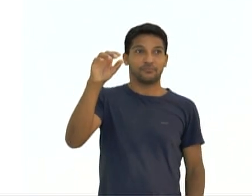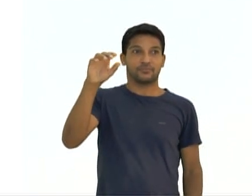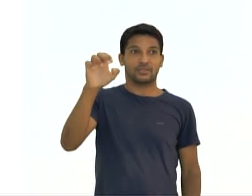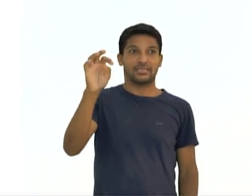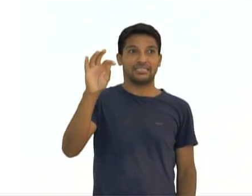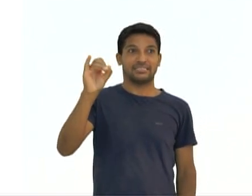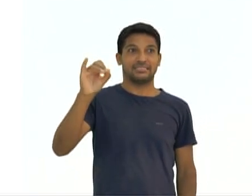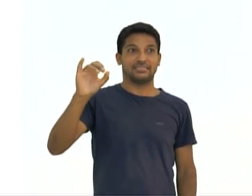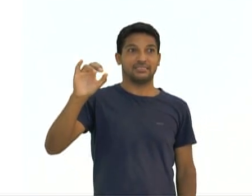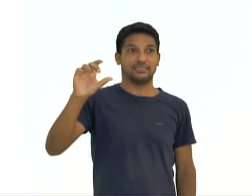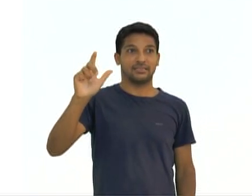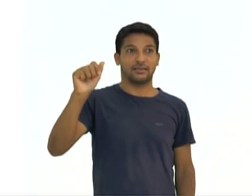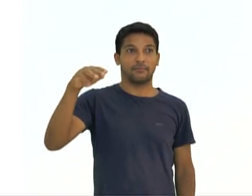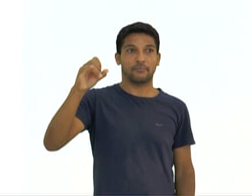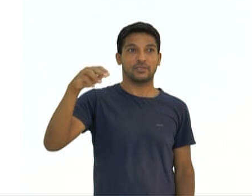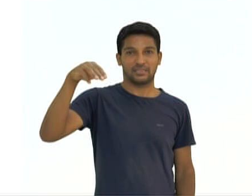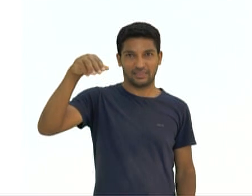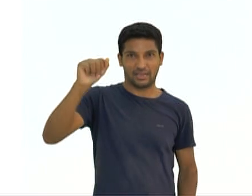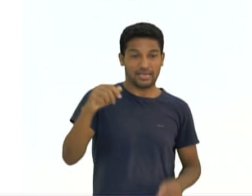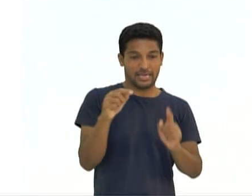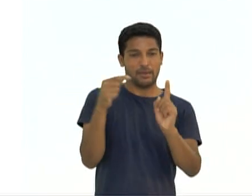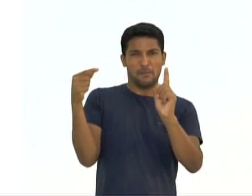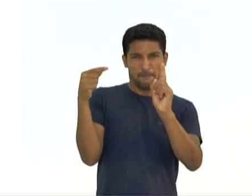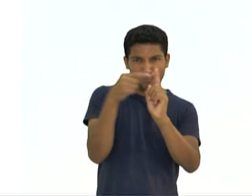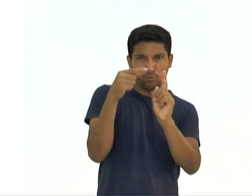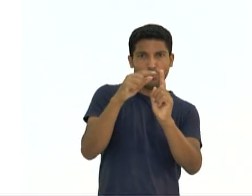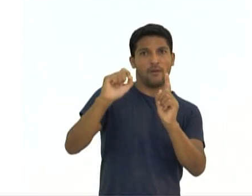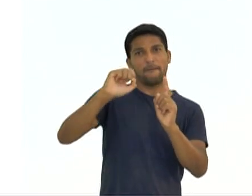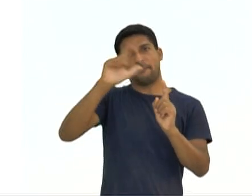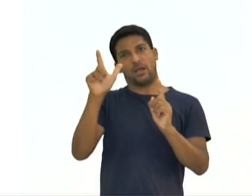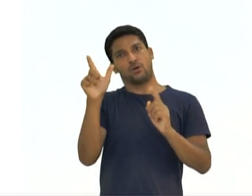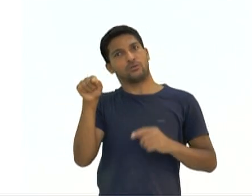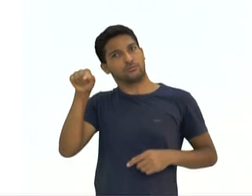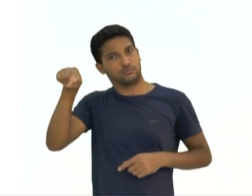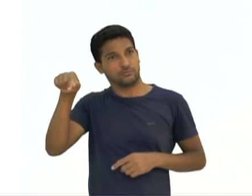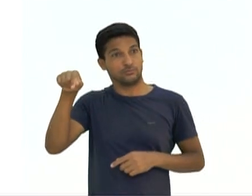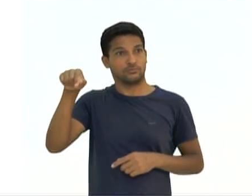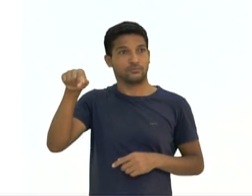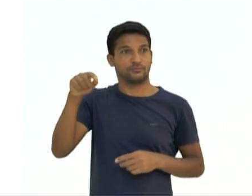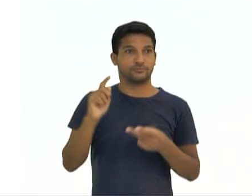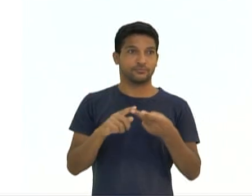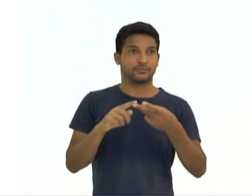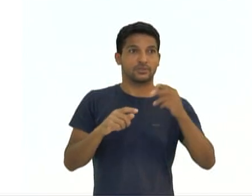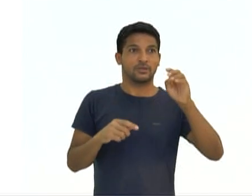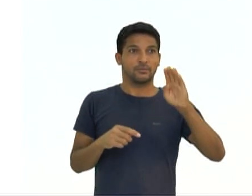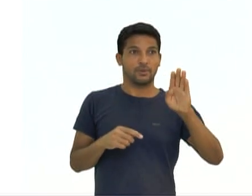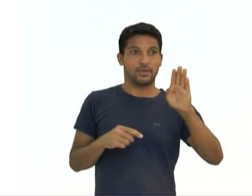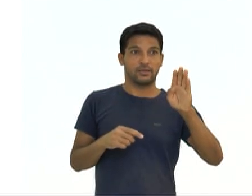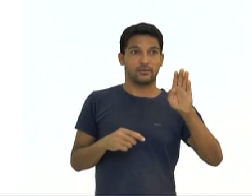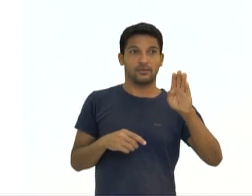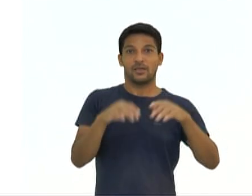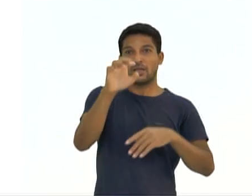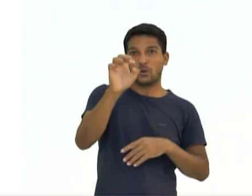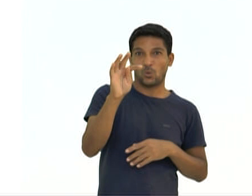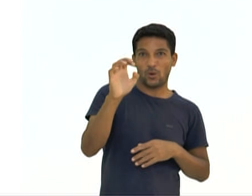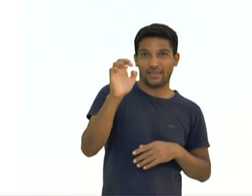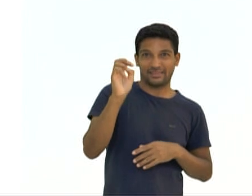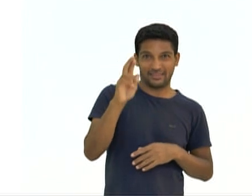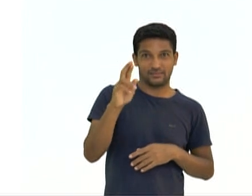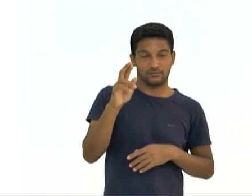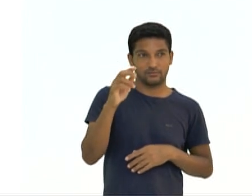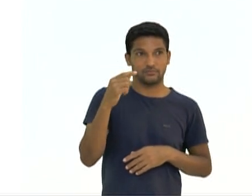O N-butanol tem ponto de ebulição maior do que o N-pentano. Não sei também. O